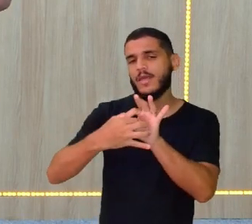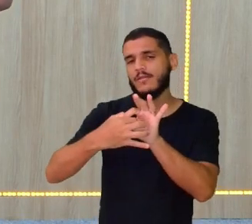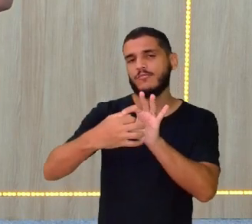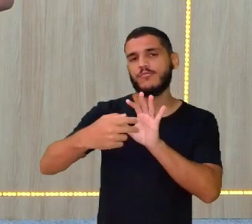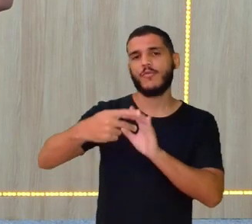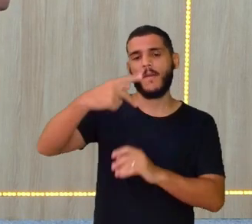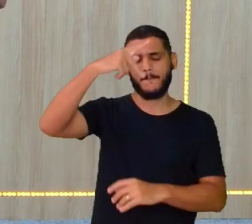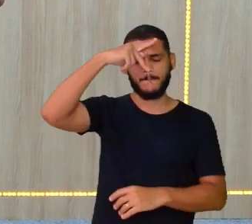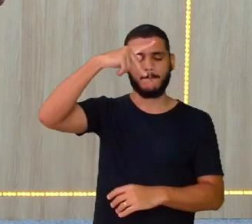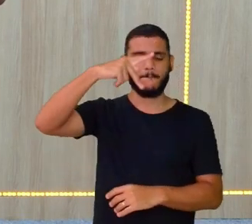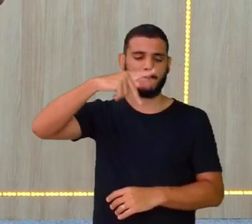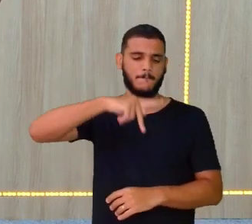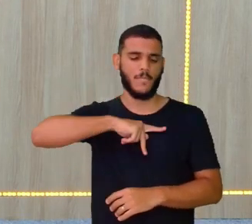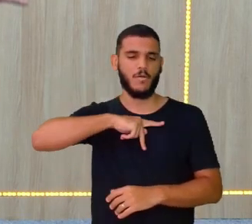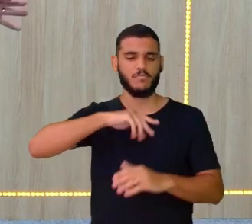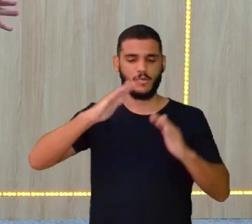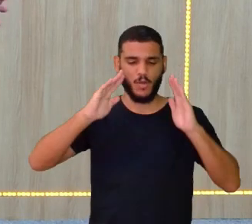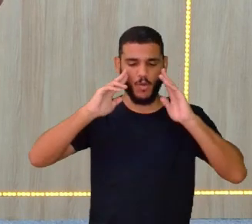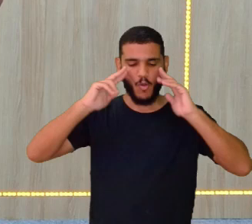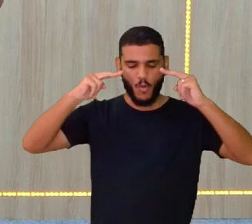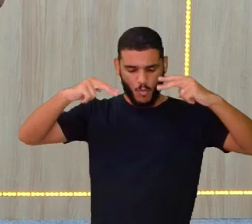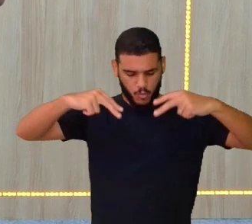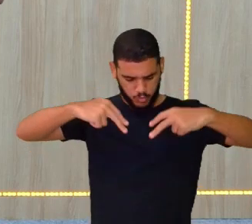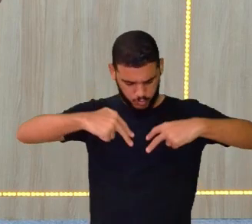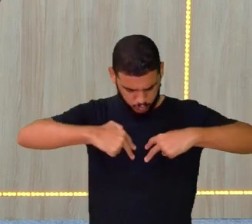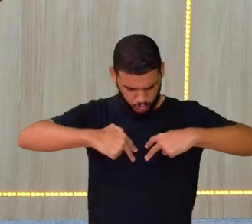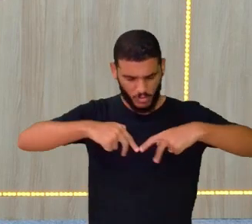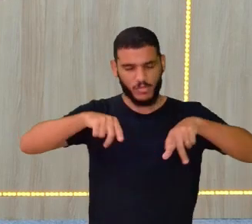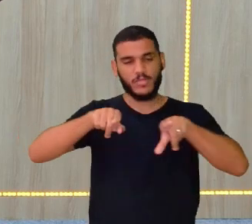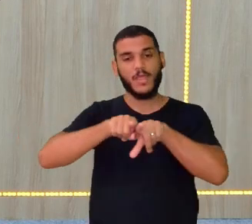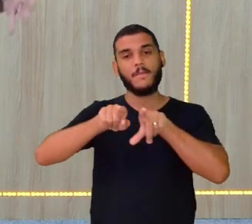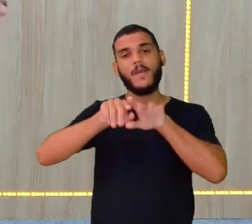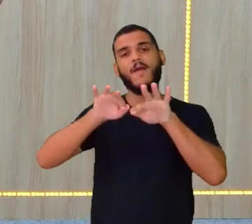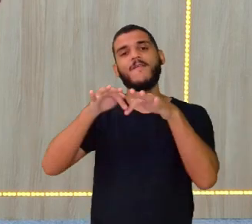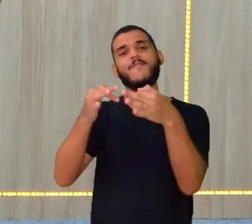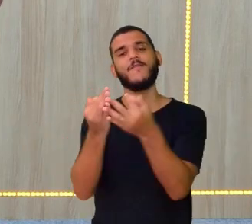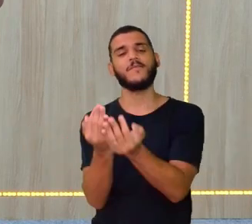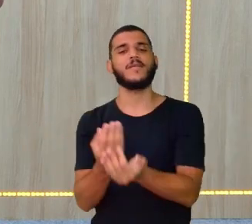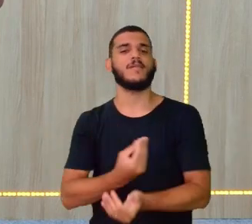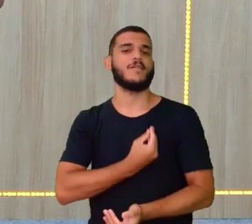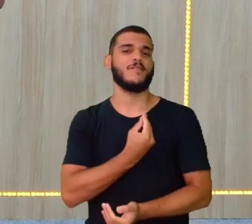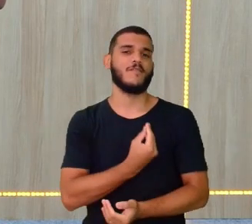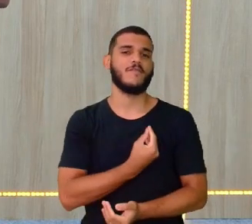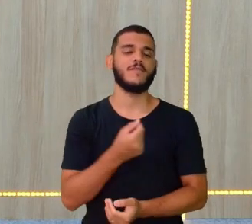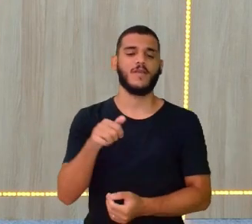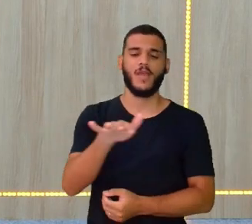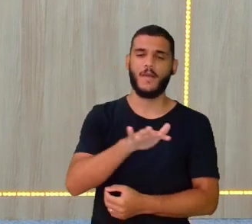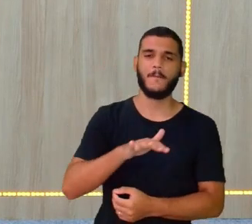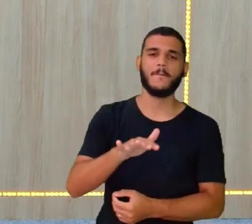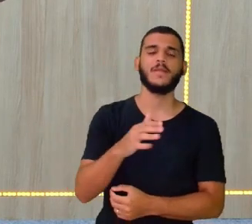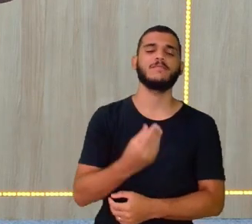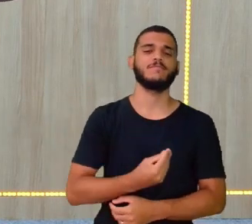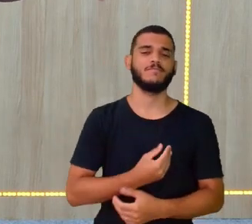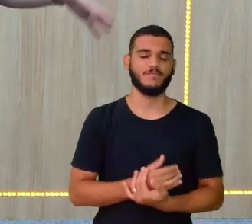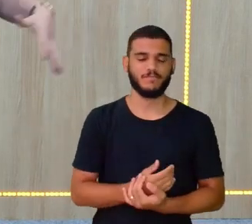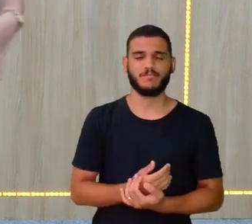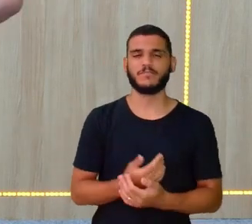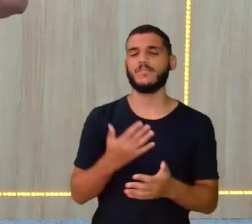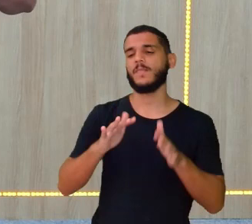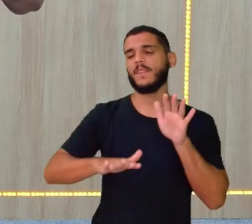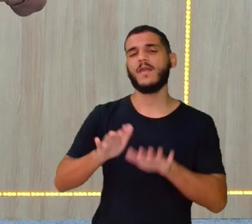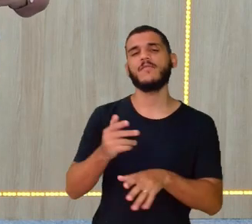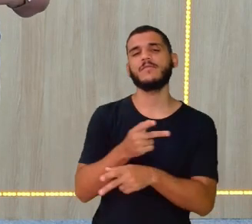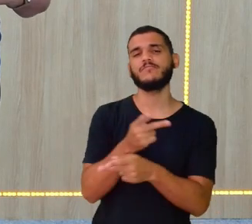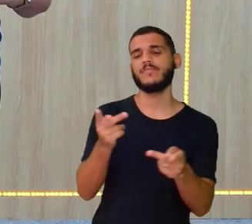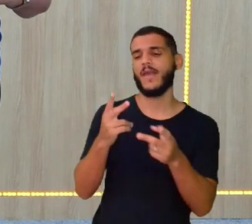você mesmo, com a sua família, com o ambiente que você convive. Talvez você olhe para o ambiente que